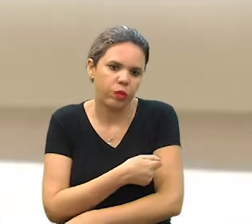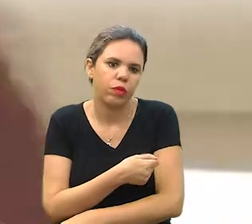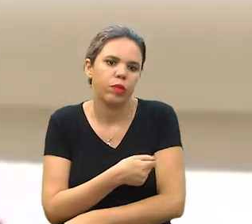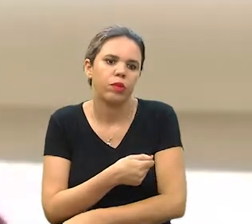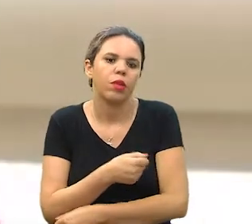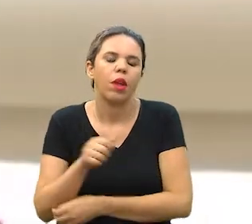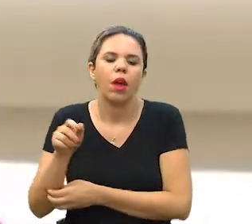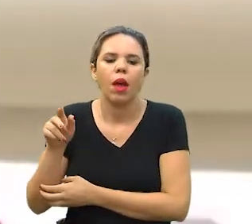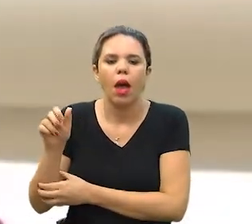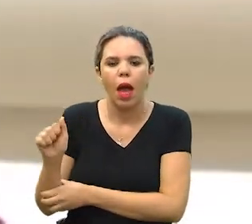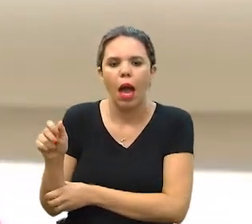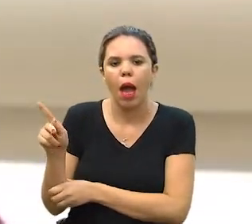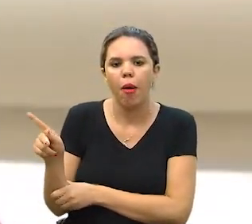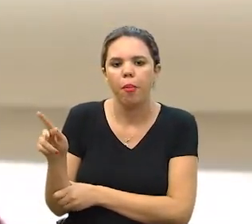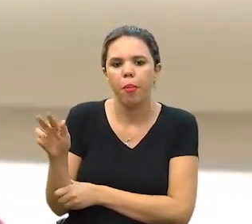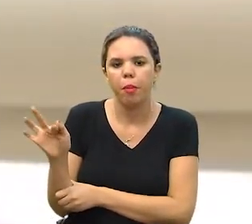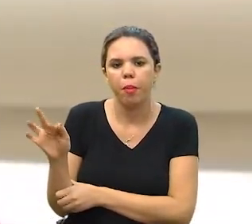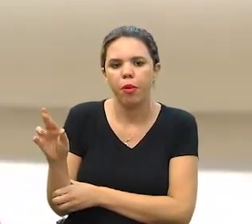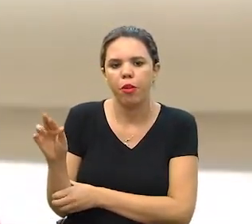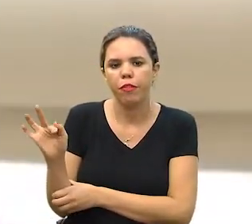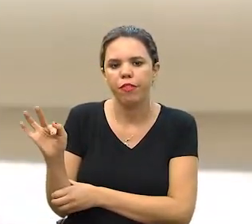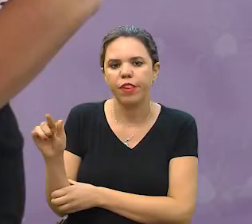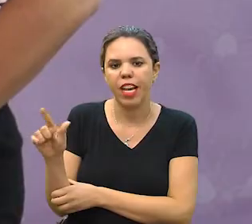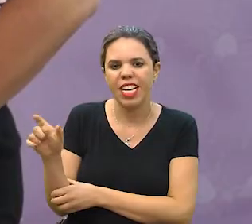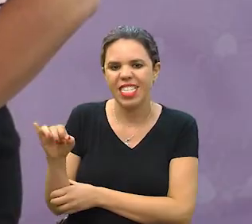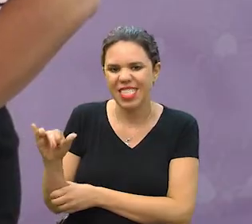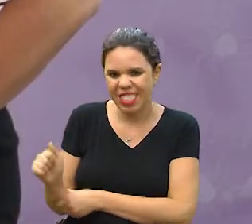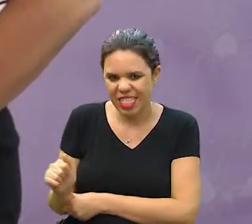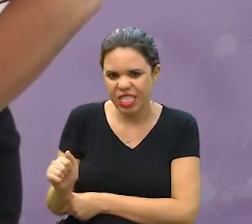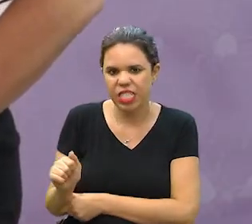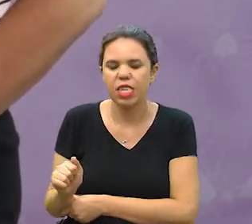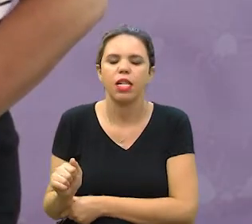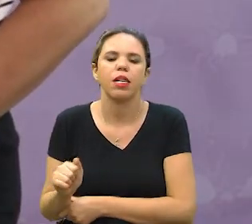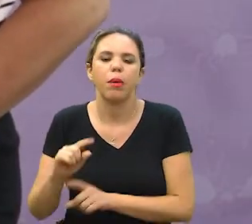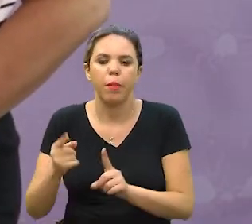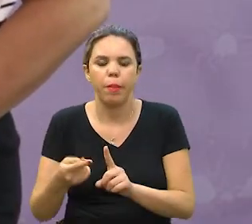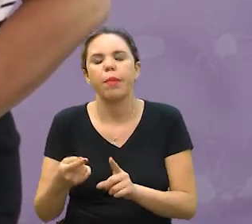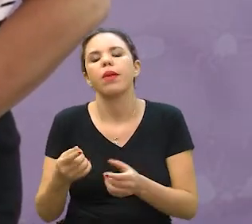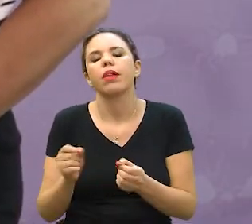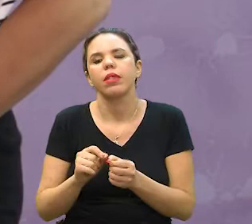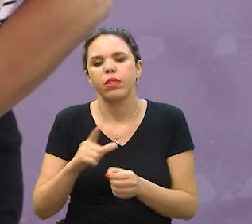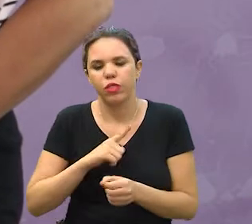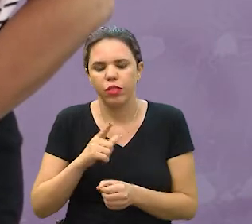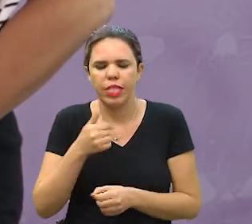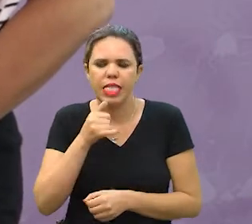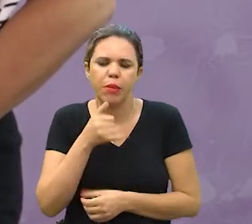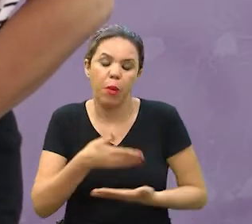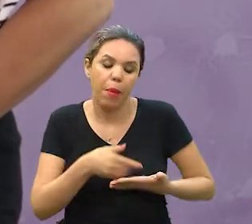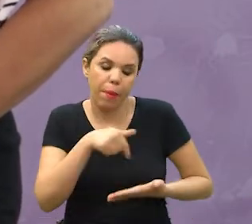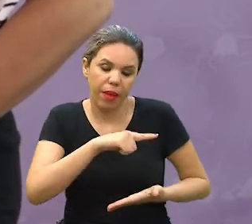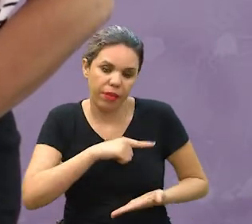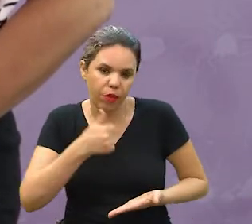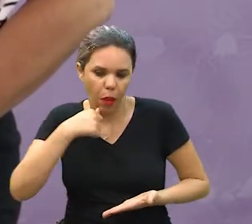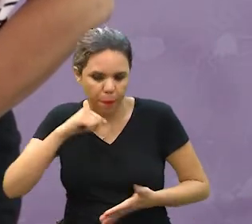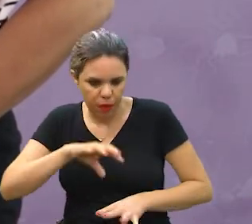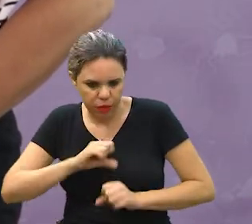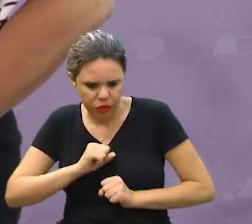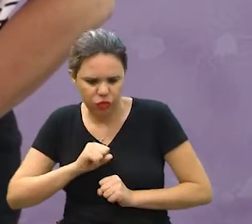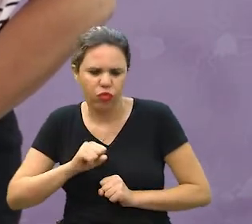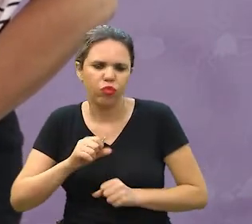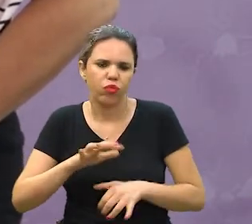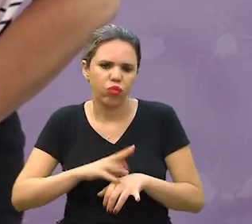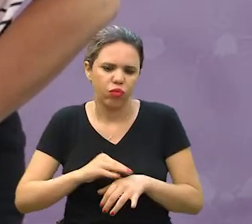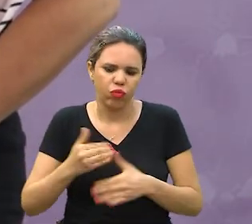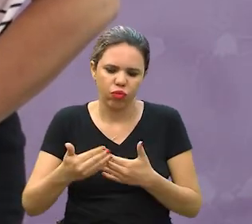a profilaxia para a trombose, Viviane. E o bebê de uma mãe que teve trombose, ele pode